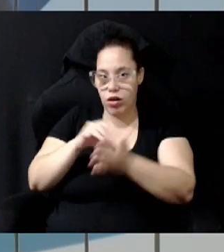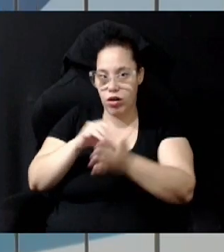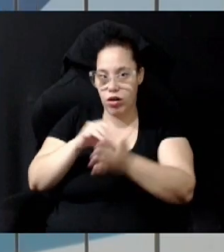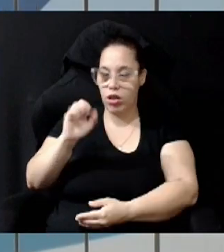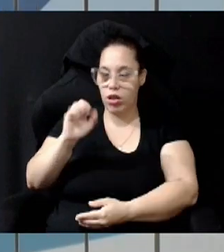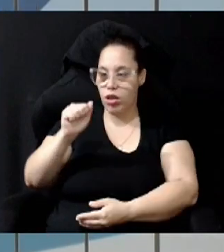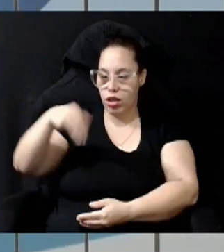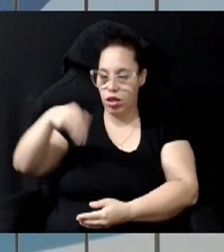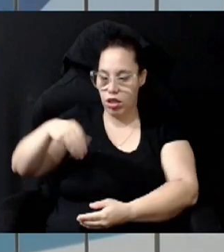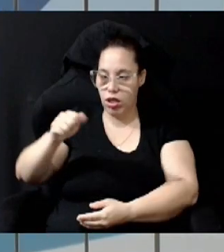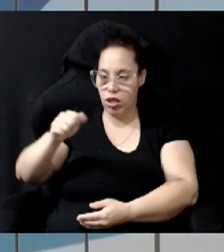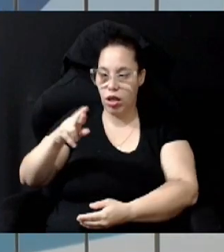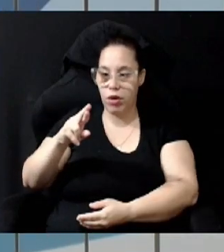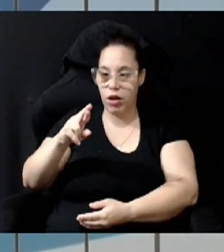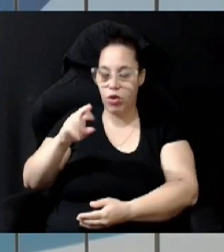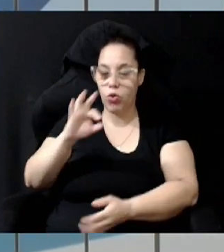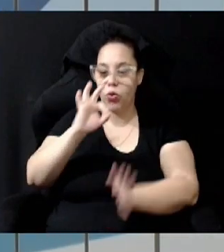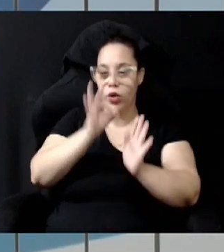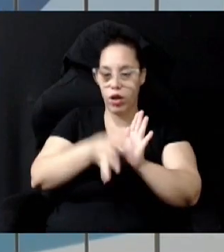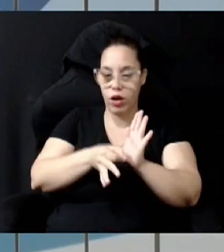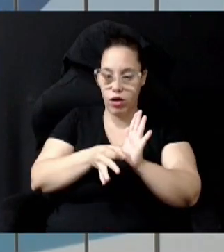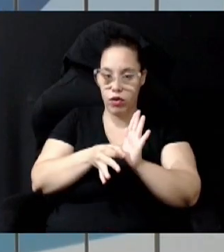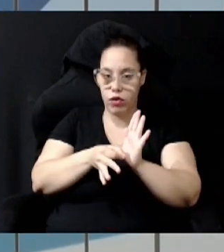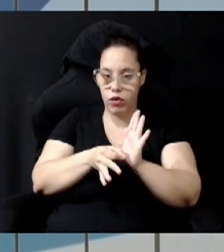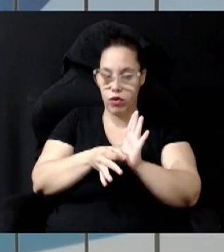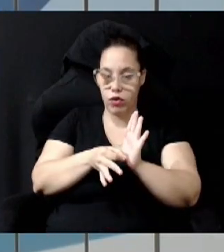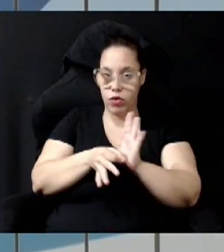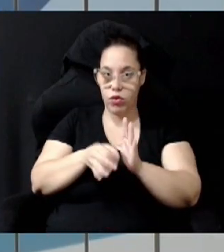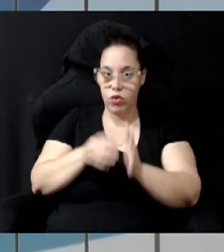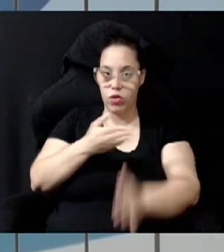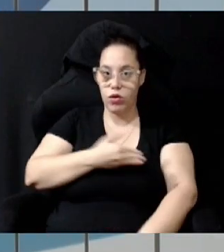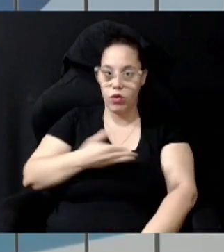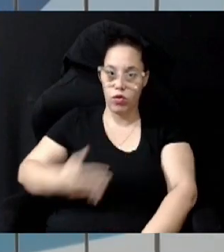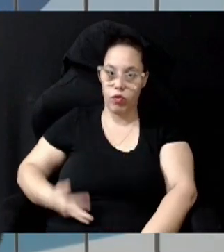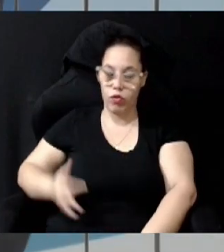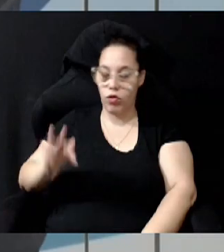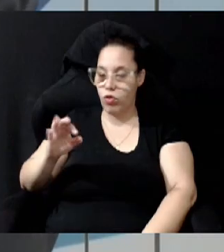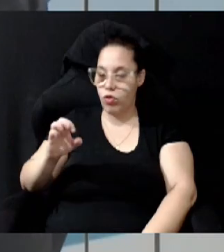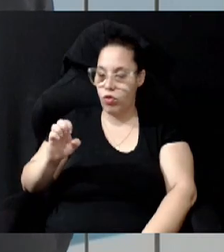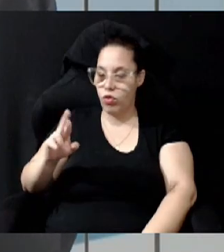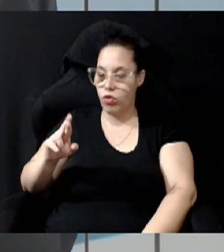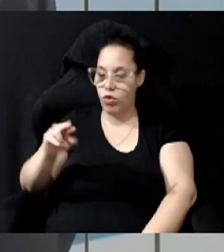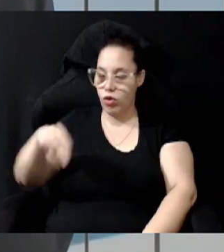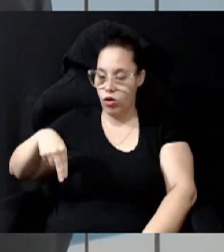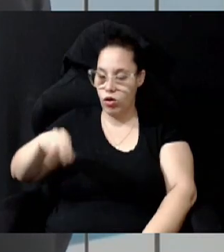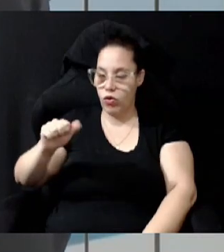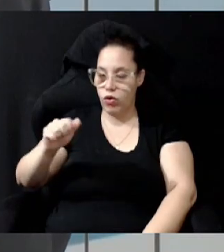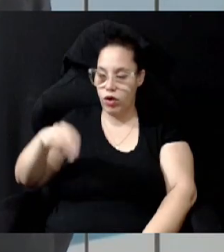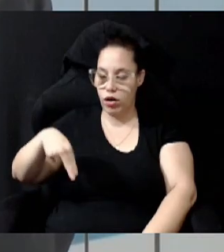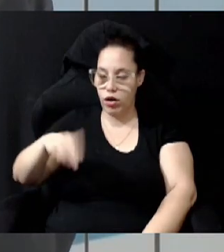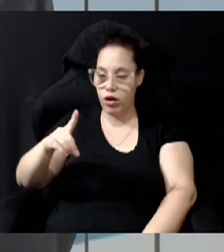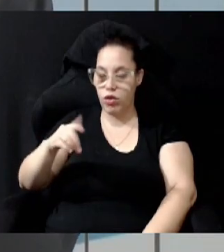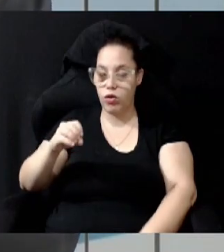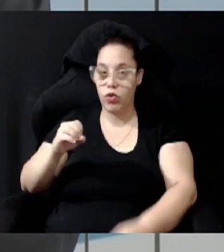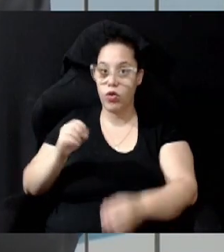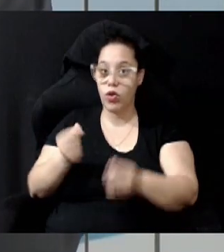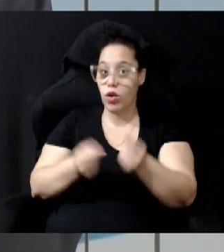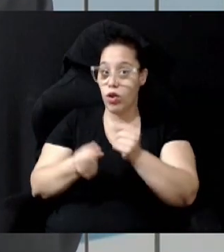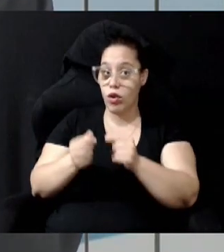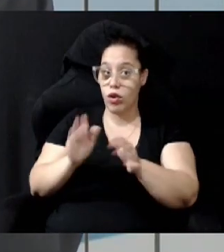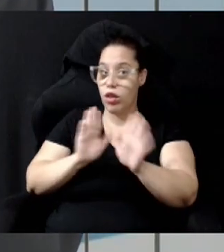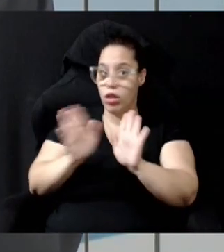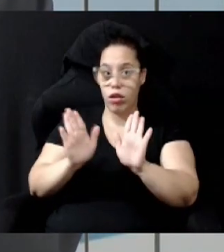real, e com a questão do governo do Fernando Henrique Cardoso, que não tem nada a ver com a estabilização da moeda, já estava estabilizada, a inflação